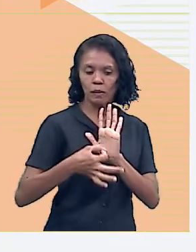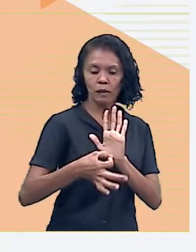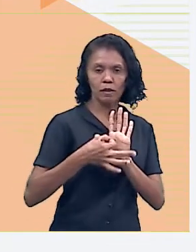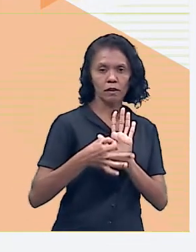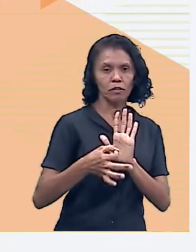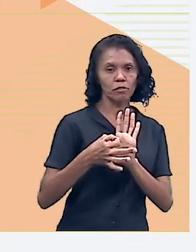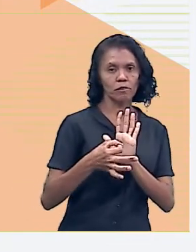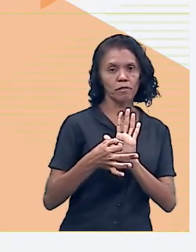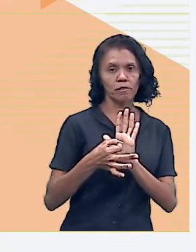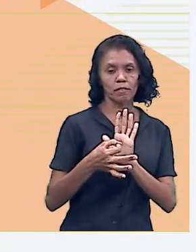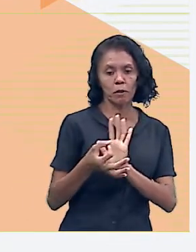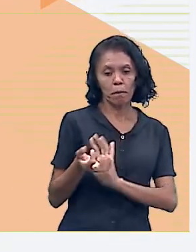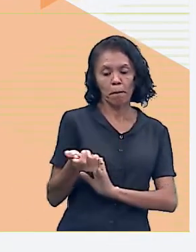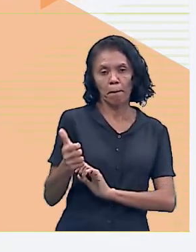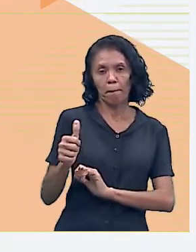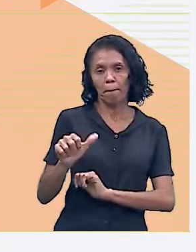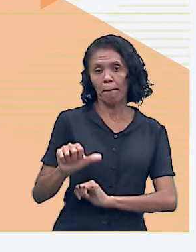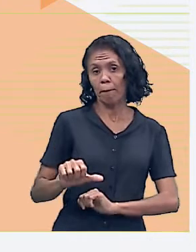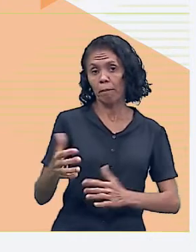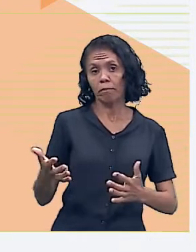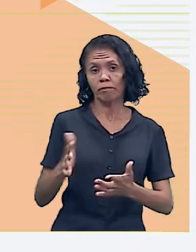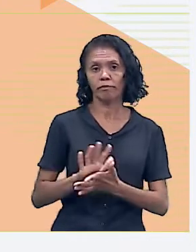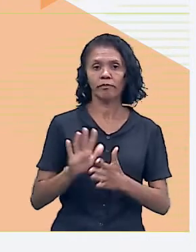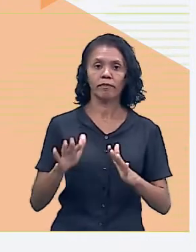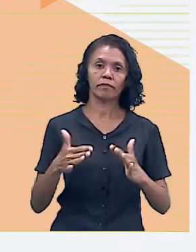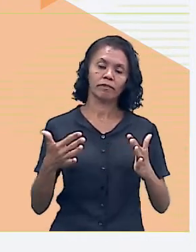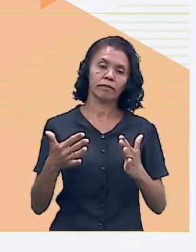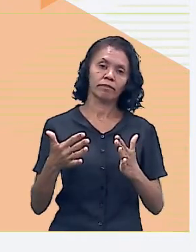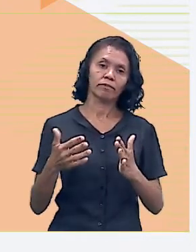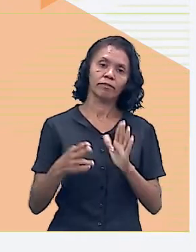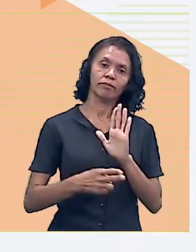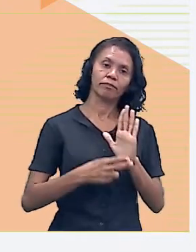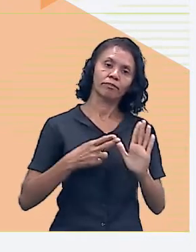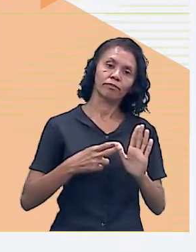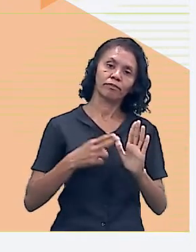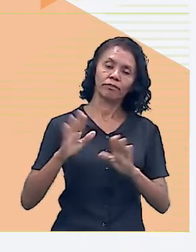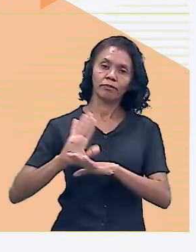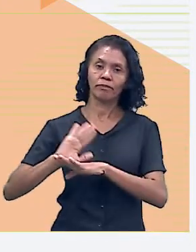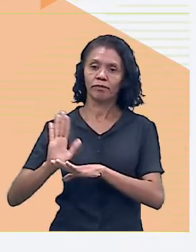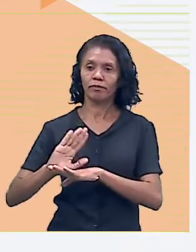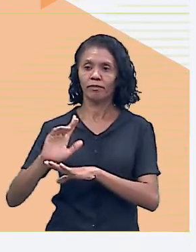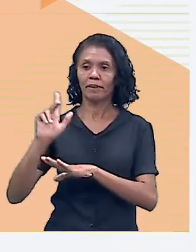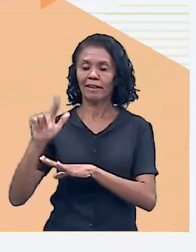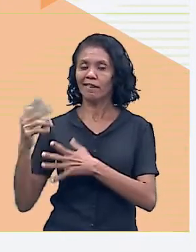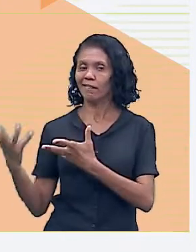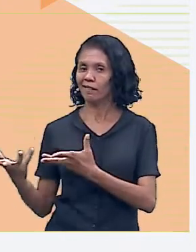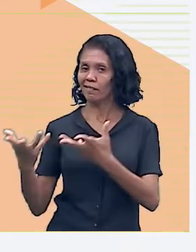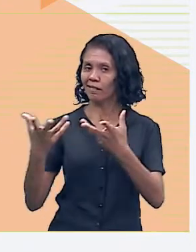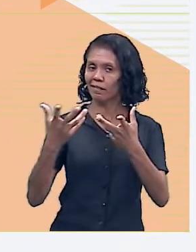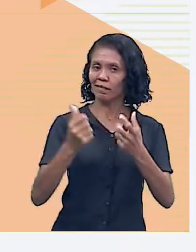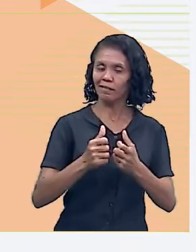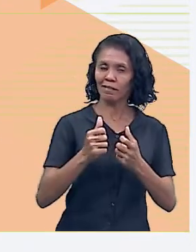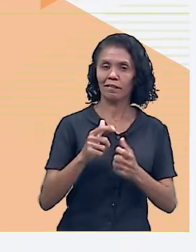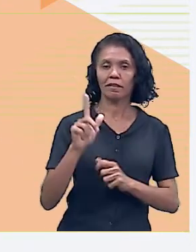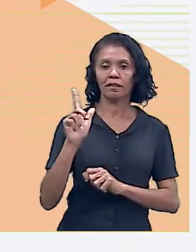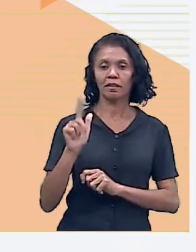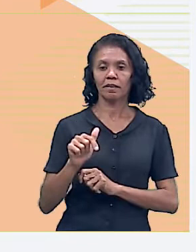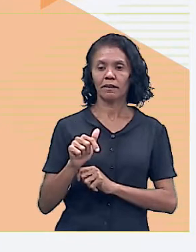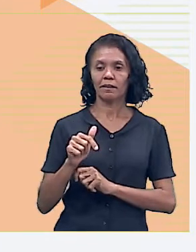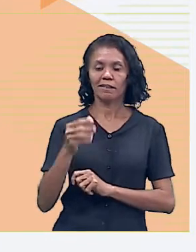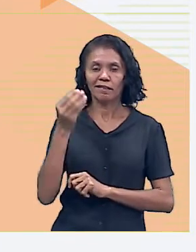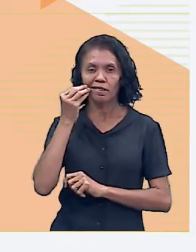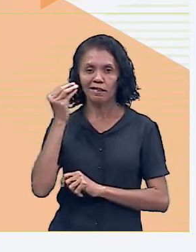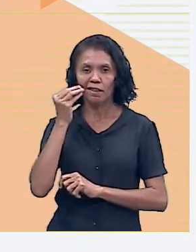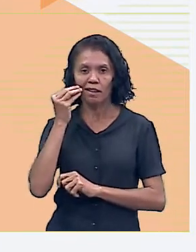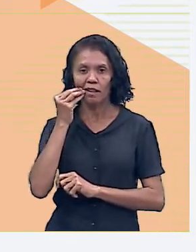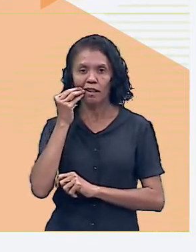criticados negativamente no entanto a obra teatral O Auto da Compadecida foi tão bem recebida que tentaram logo